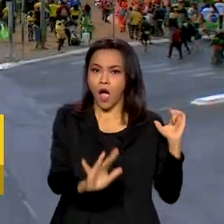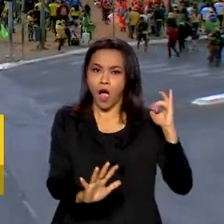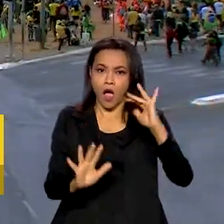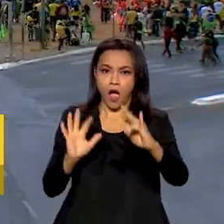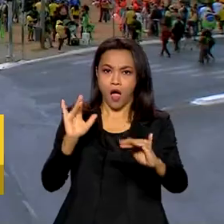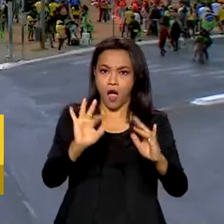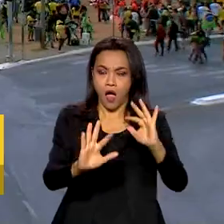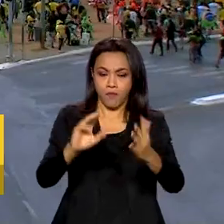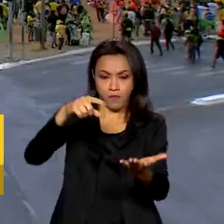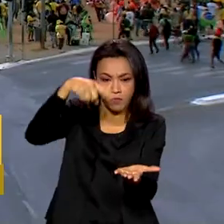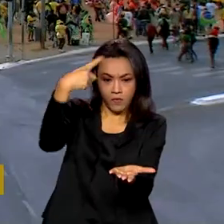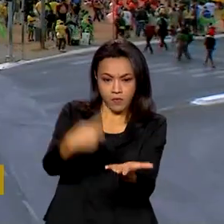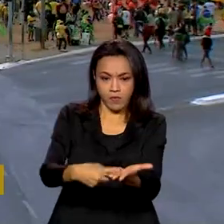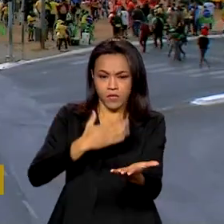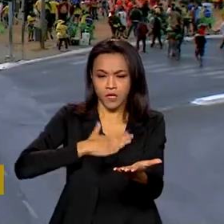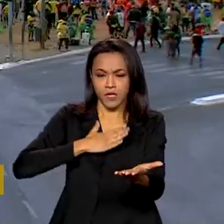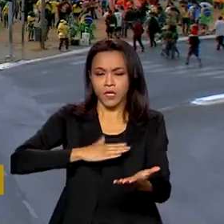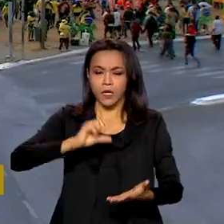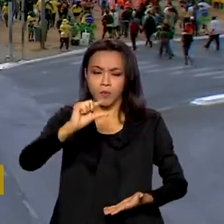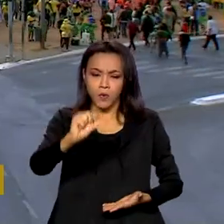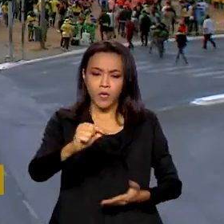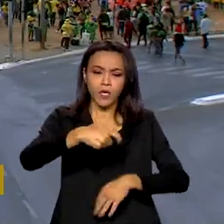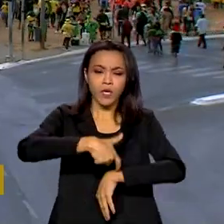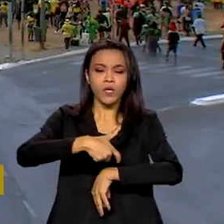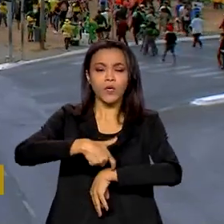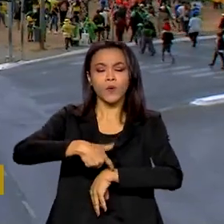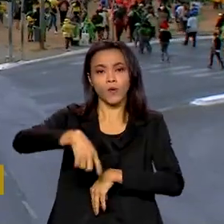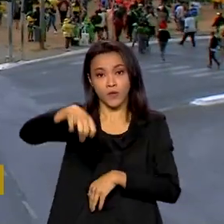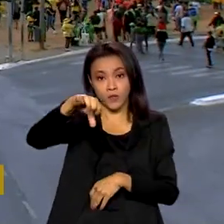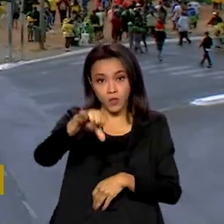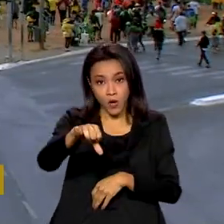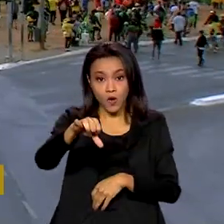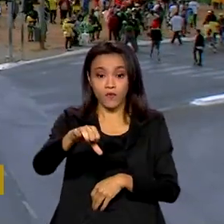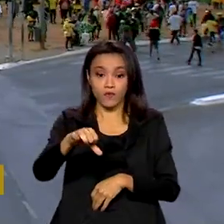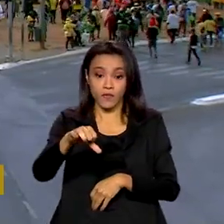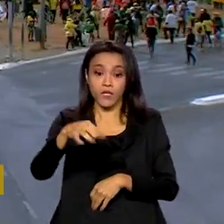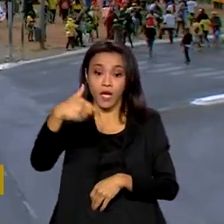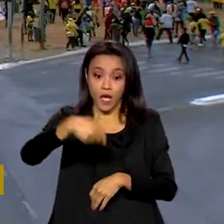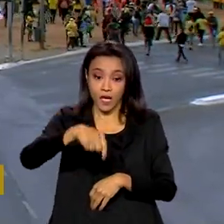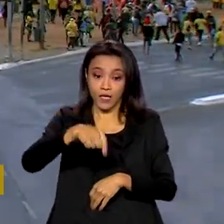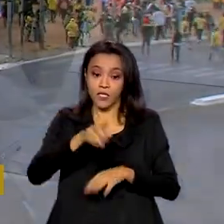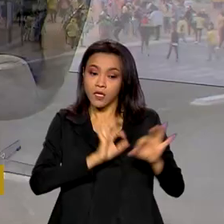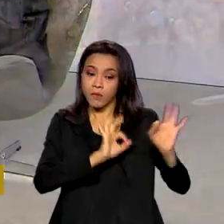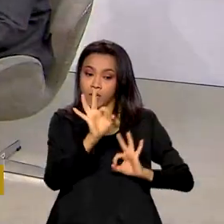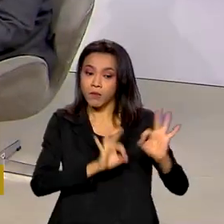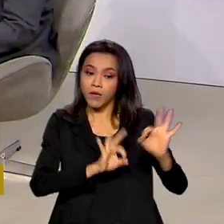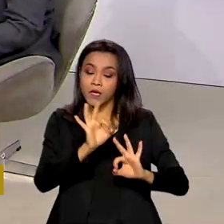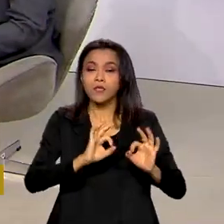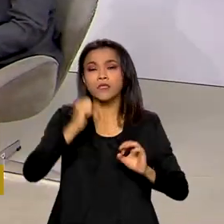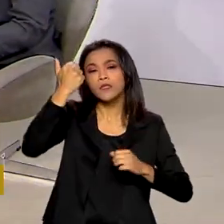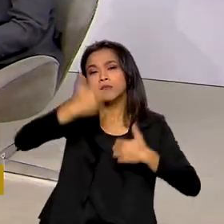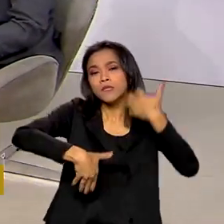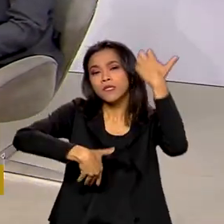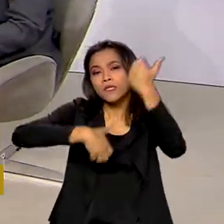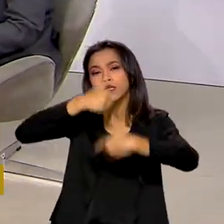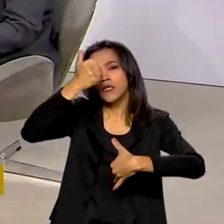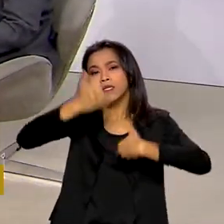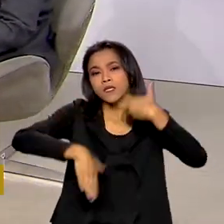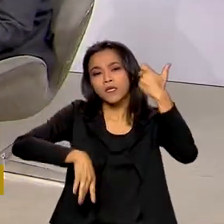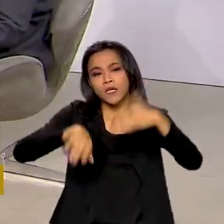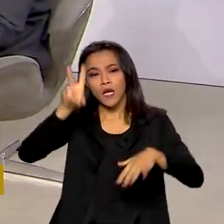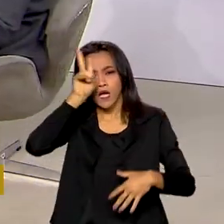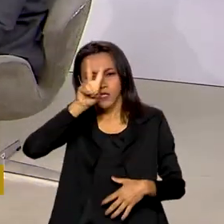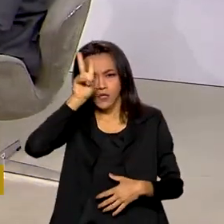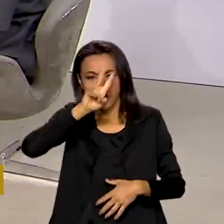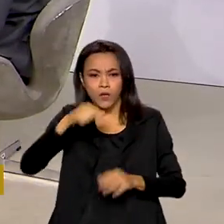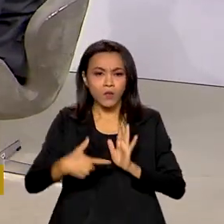que está marcado para começar daqui a pouquinho, às 9 horas. Enquanto isso, a gente faz o Esquenta aqui na TV Brasil, contando a história e vendo o que está acontecendo ao